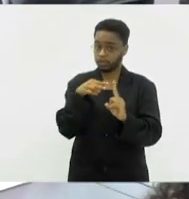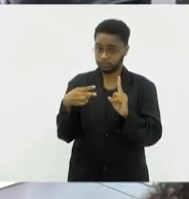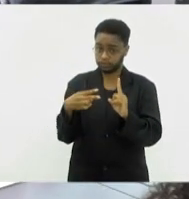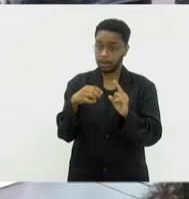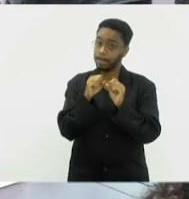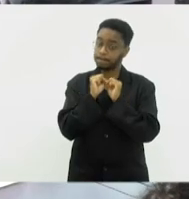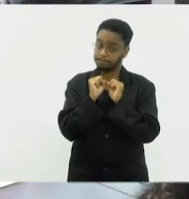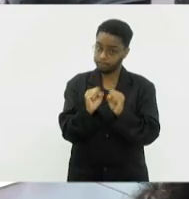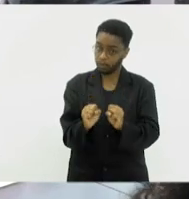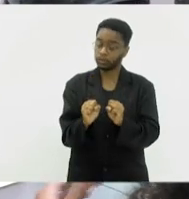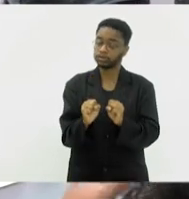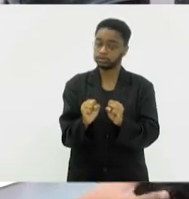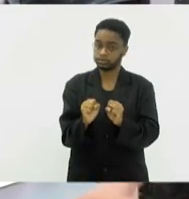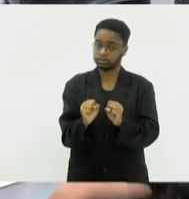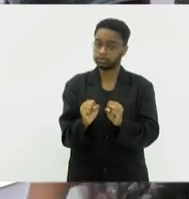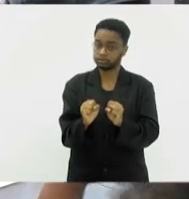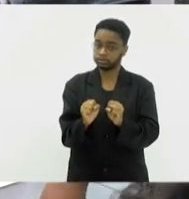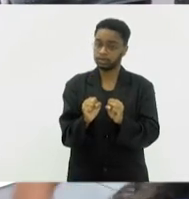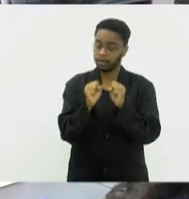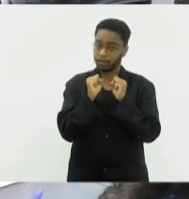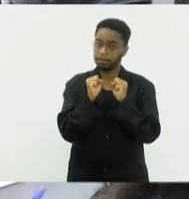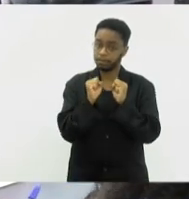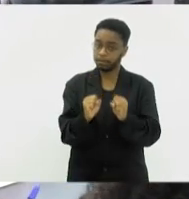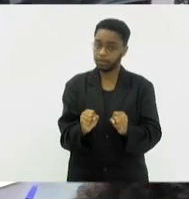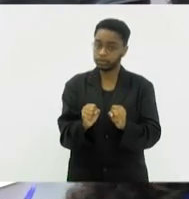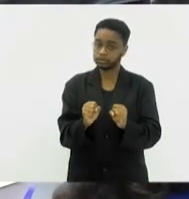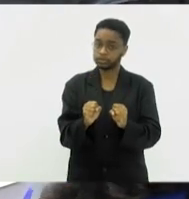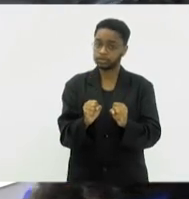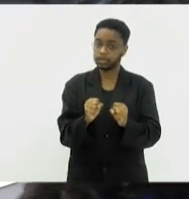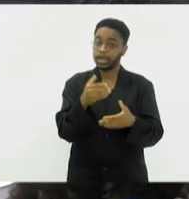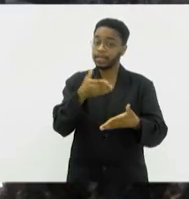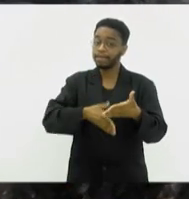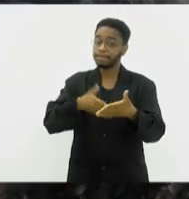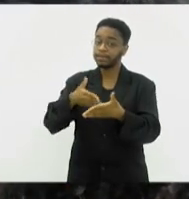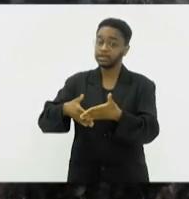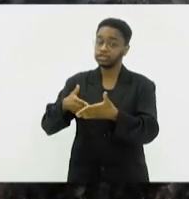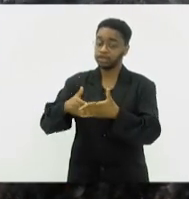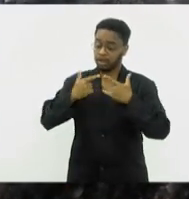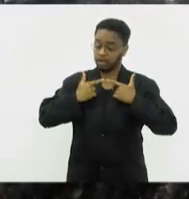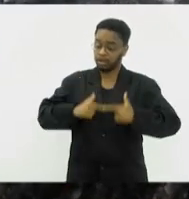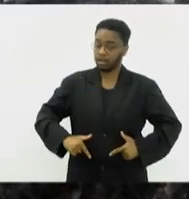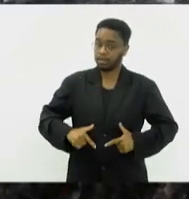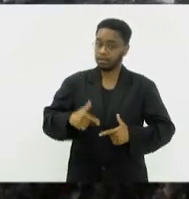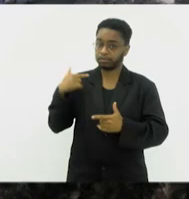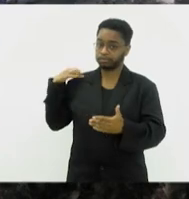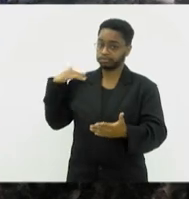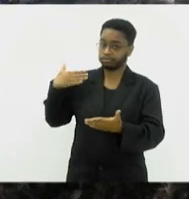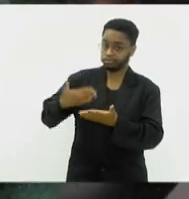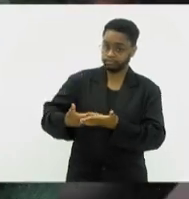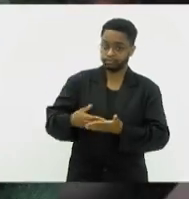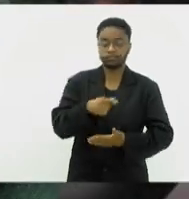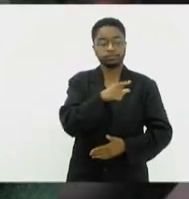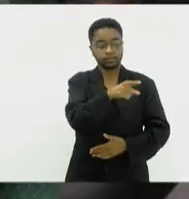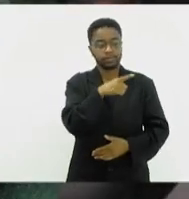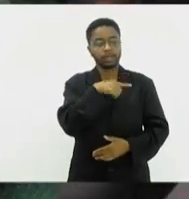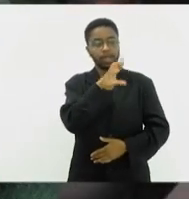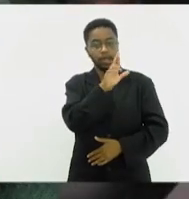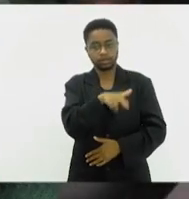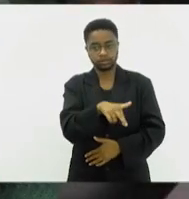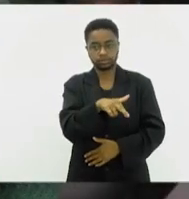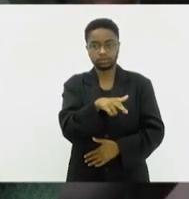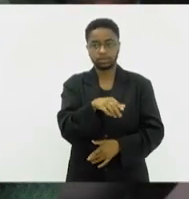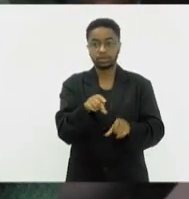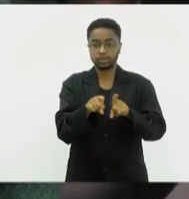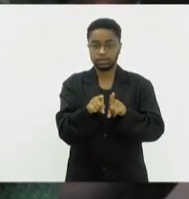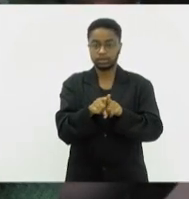podem esbarrar na questão da reputação ilibada. É só essa questão. Vossa Excelência está coberto de razão. Inclusive,